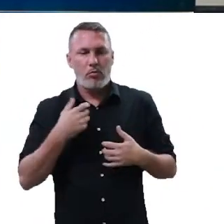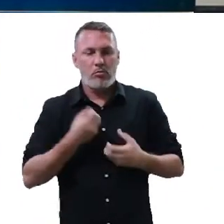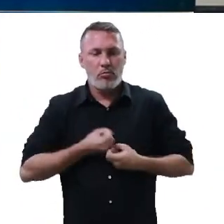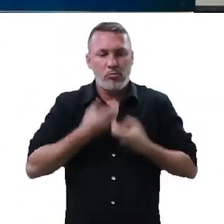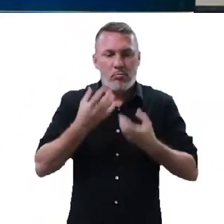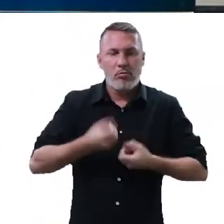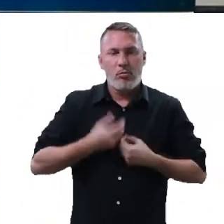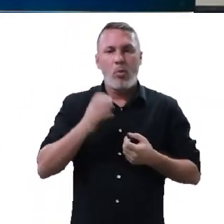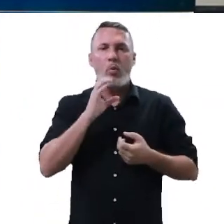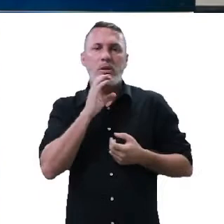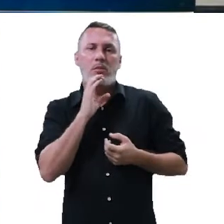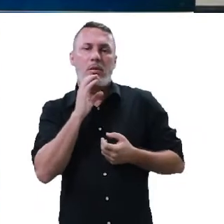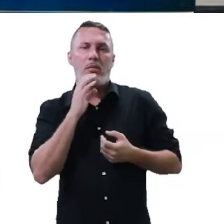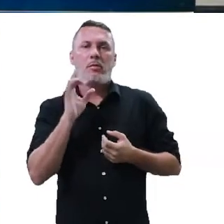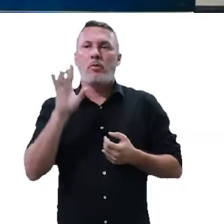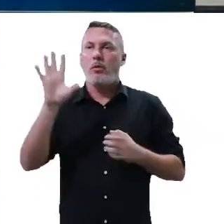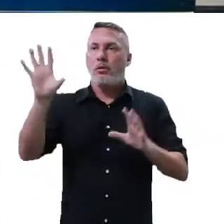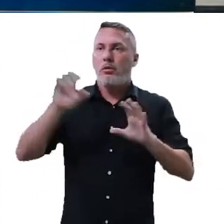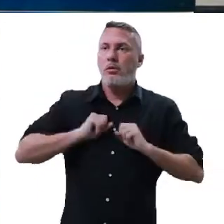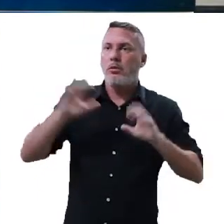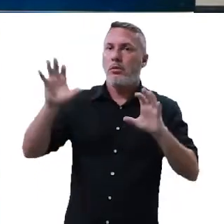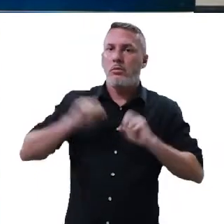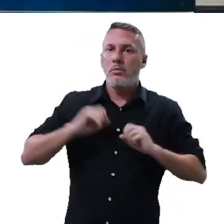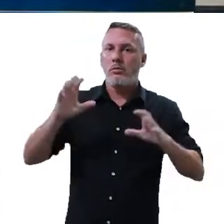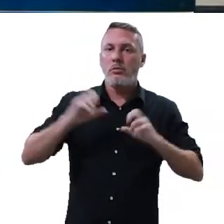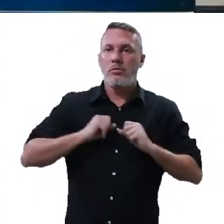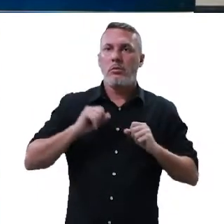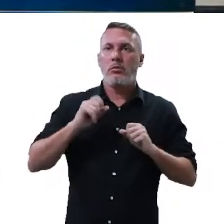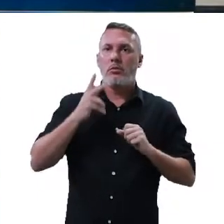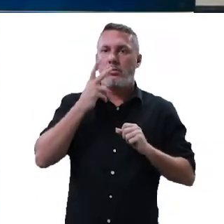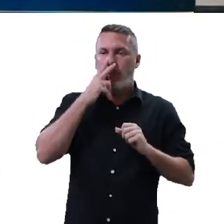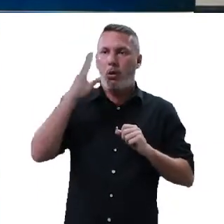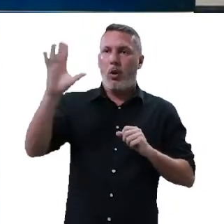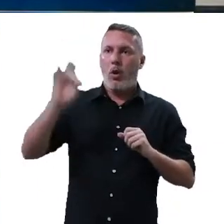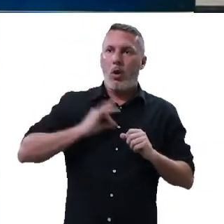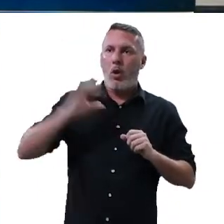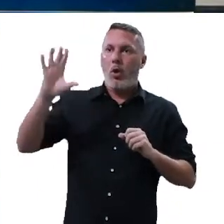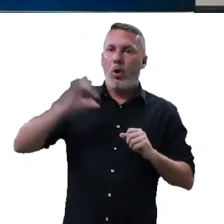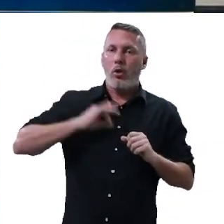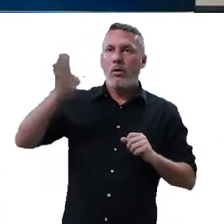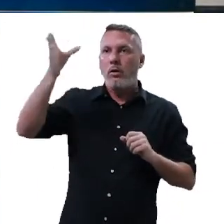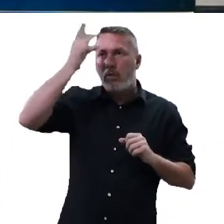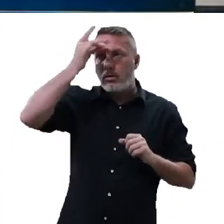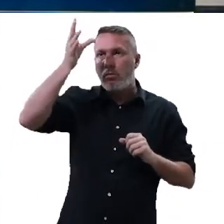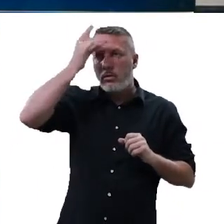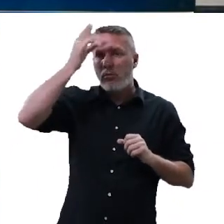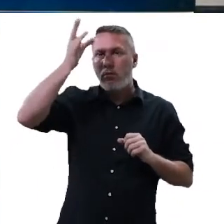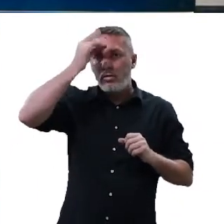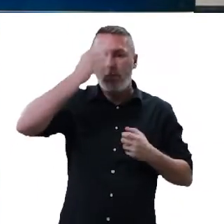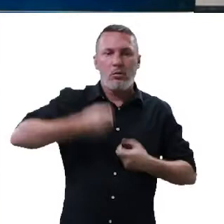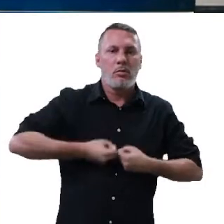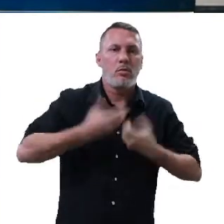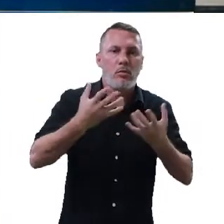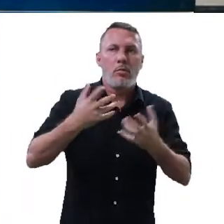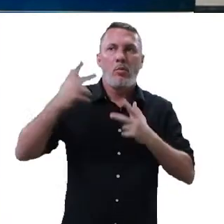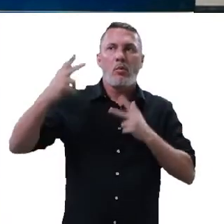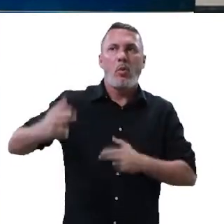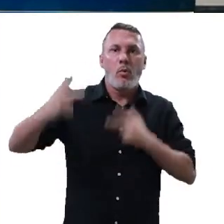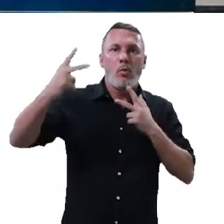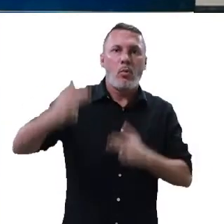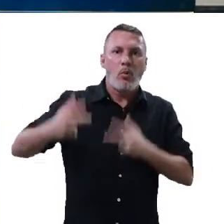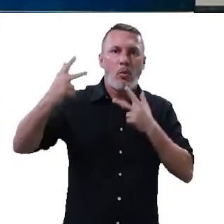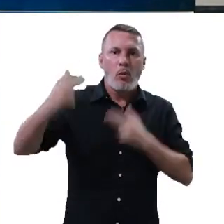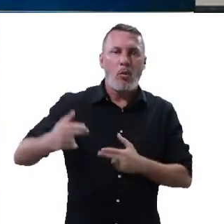maneira autônoma esse conhecimento. E não mais ficar naquele jogo sofístico de